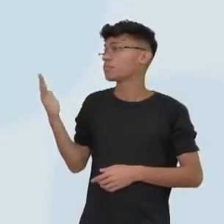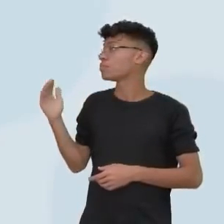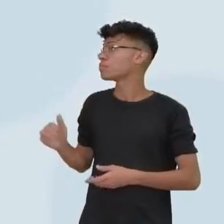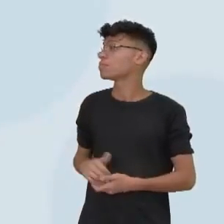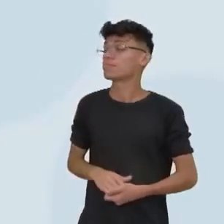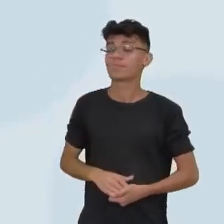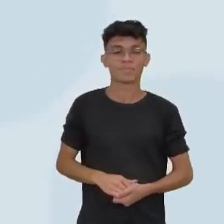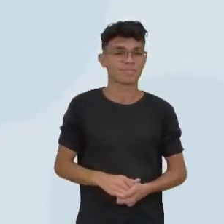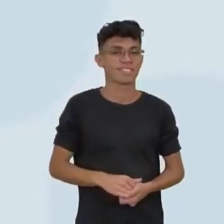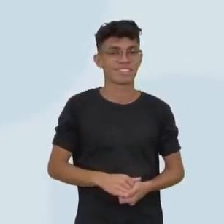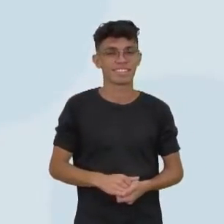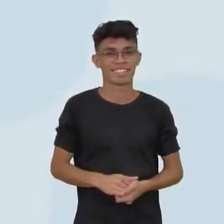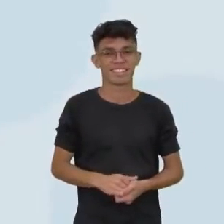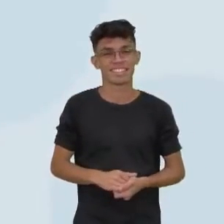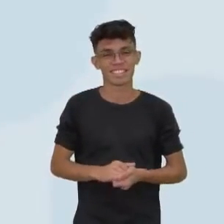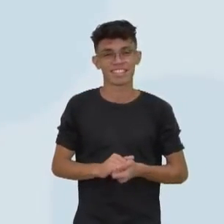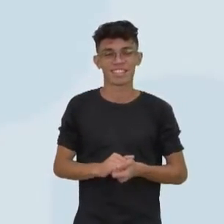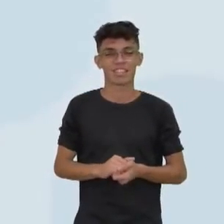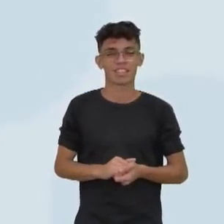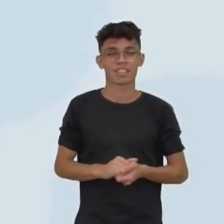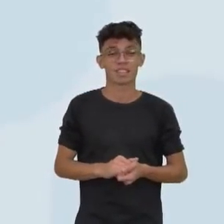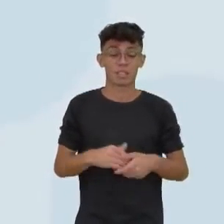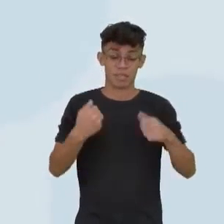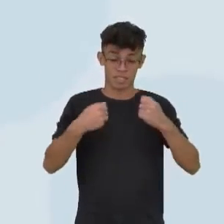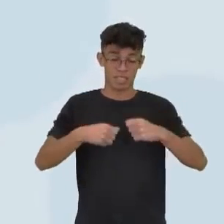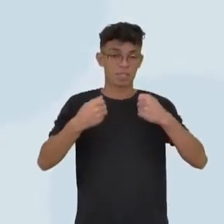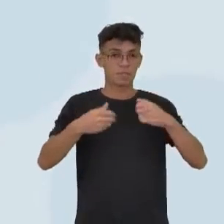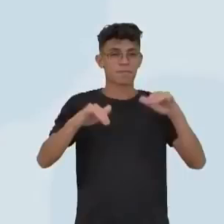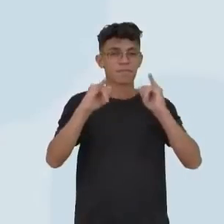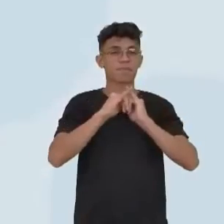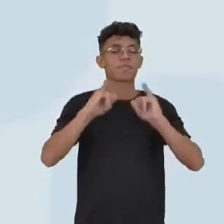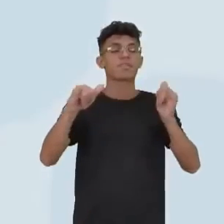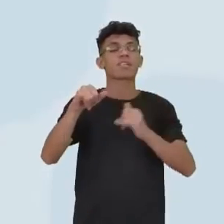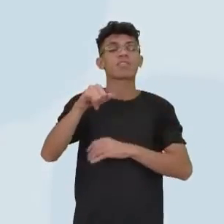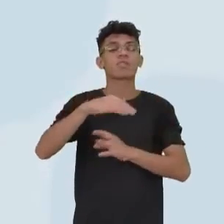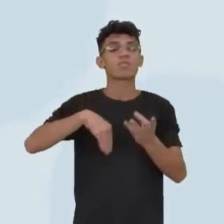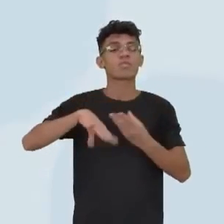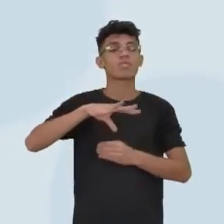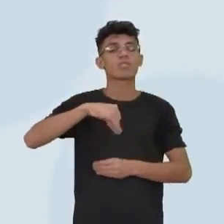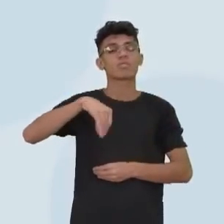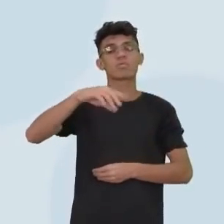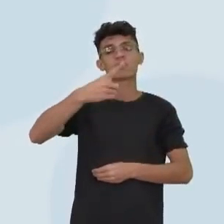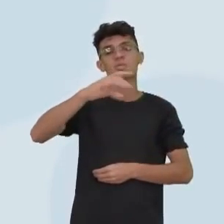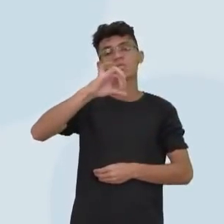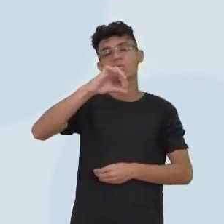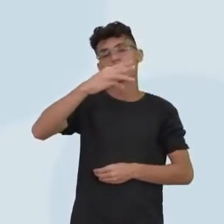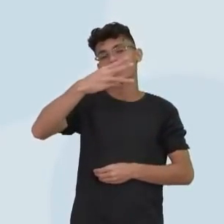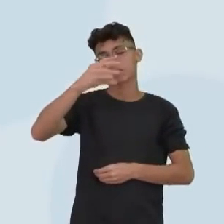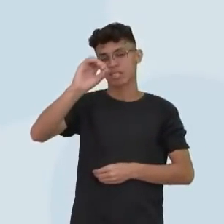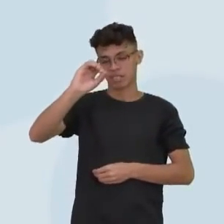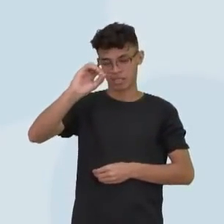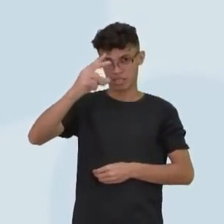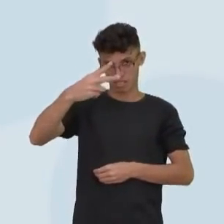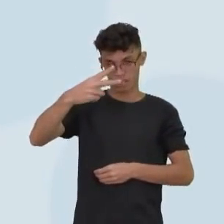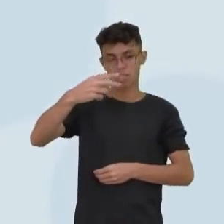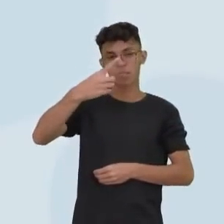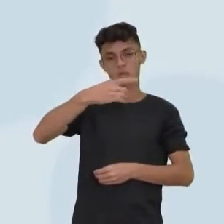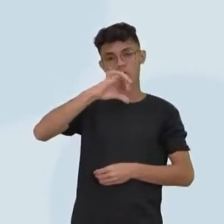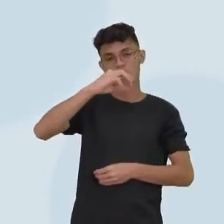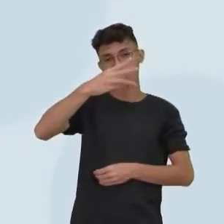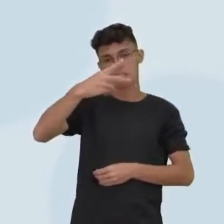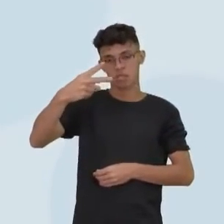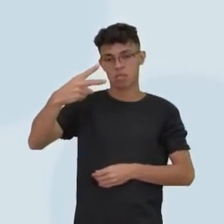tempo, que a gente também não pode deixar de pontuar, que é a Revolução de 1930, 32,